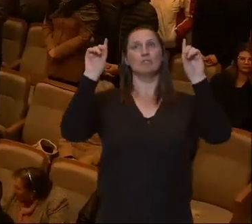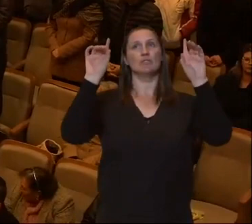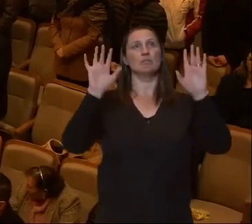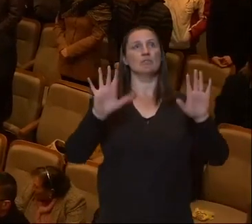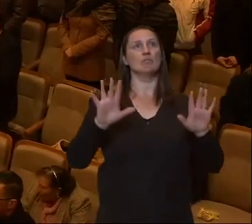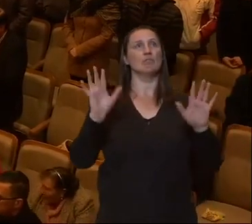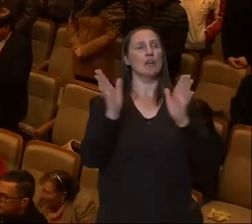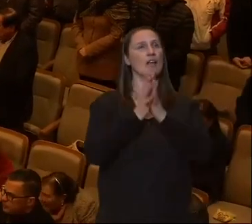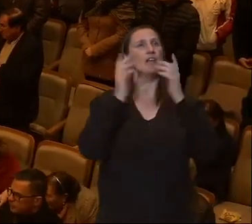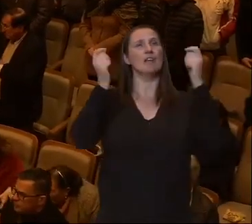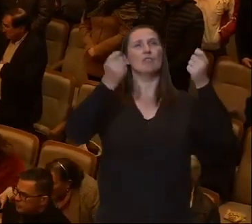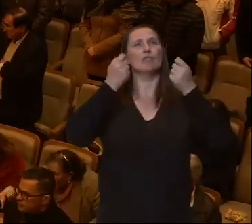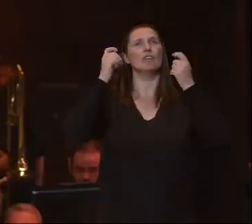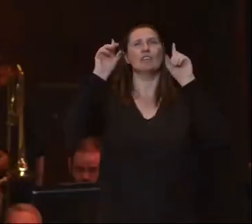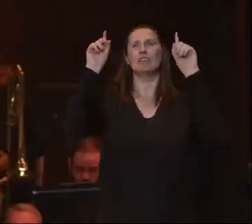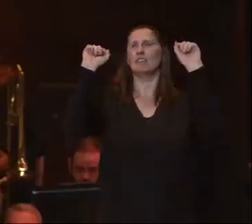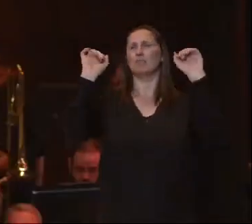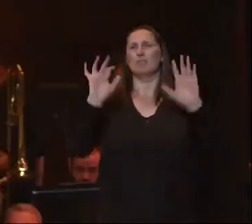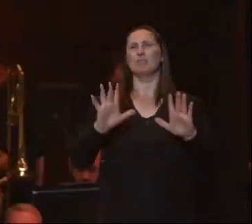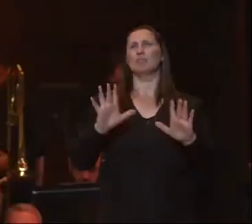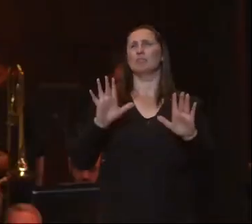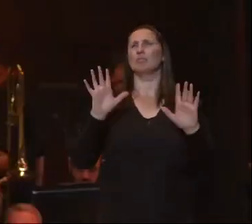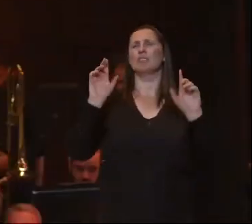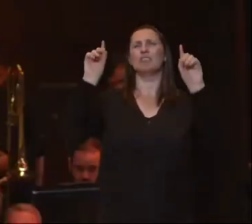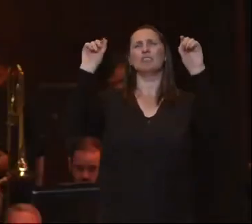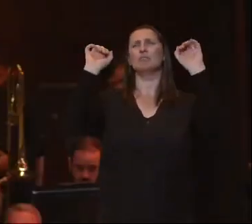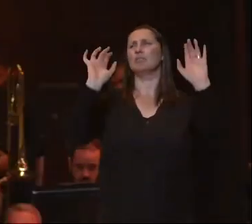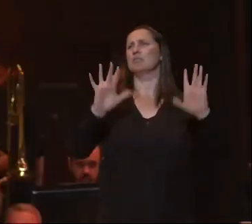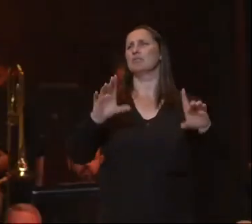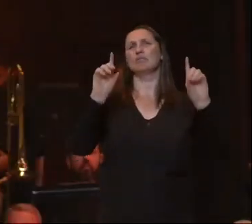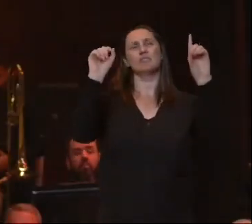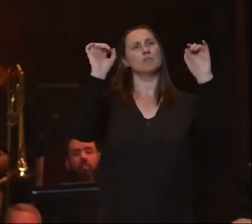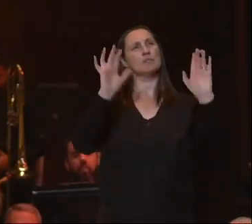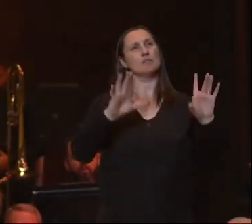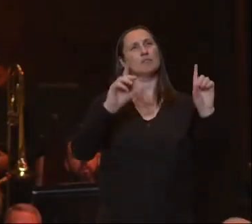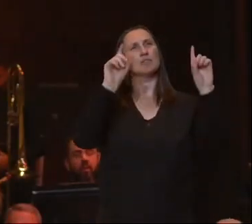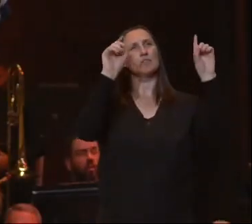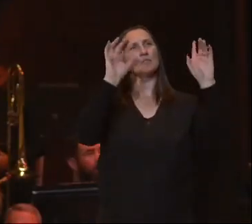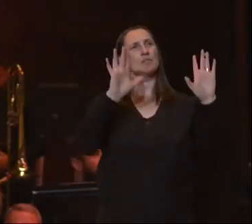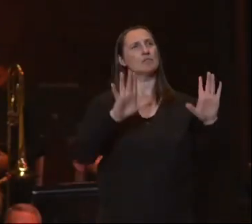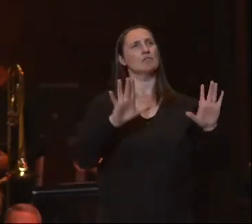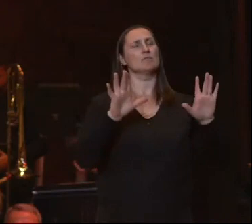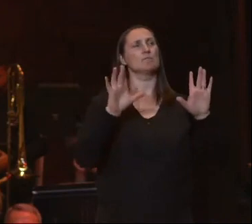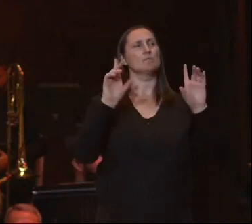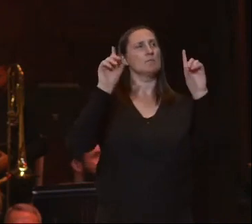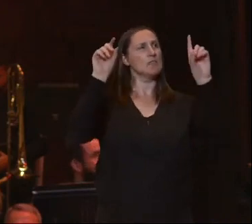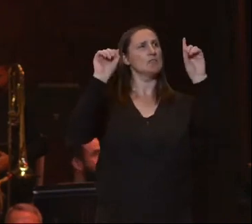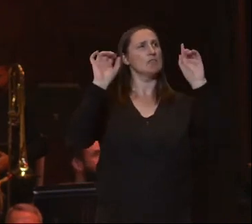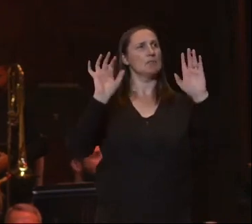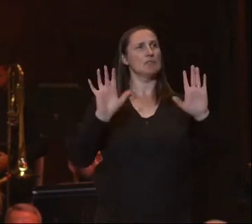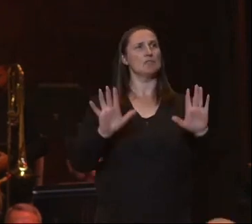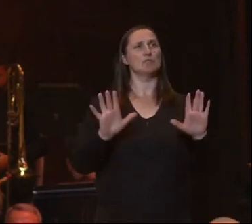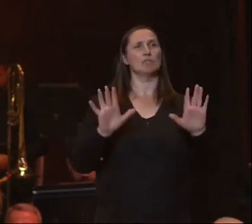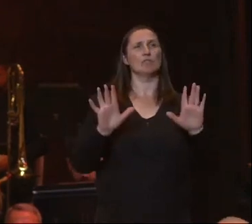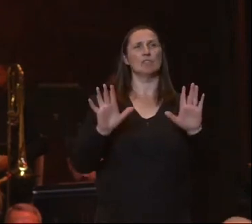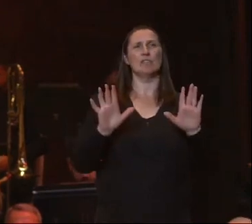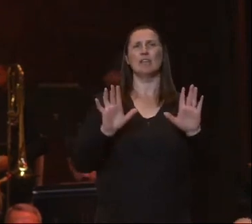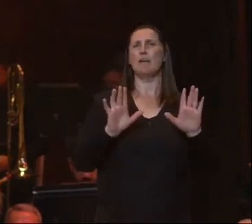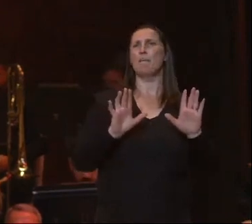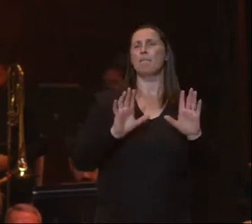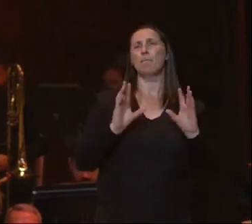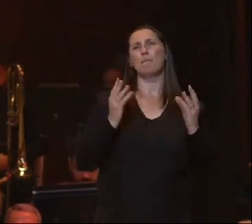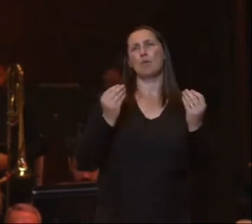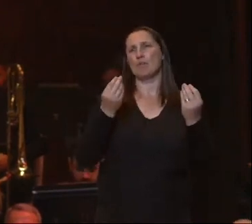Aleluia, Deus abençoe. Deus, tem muita gente. Deus abençoe, Deus abençoe, Deus abençoe, Deus abençoe. Quanta gente.